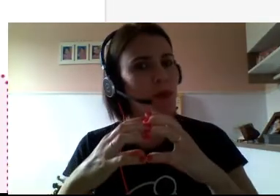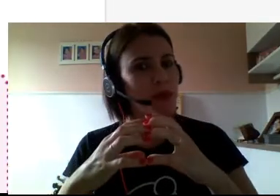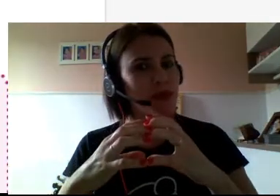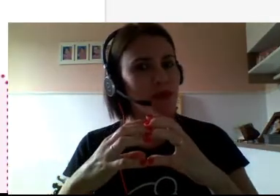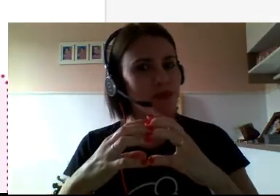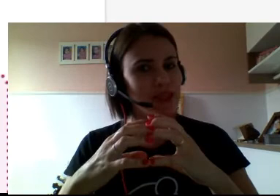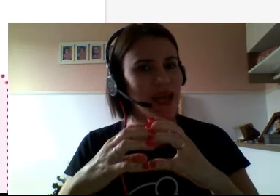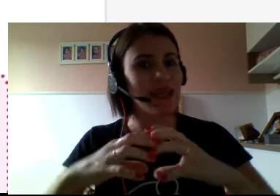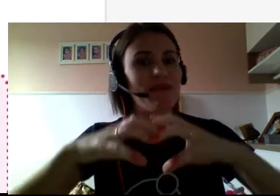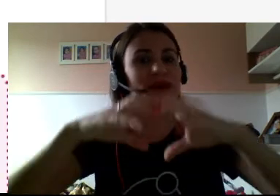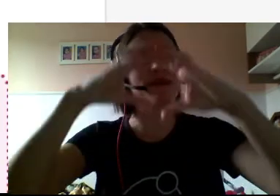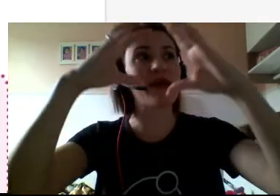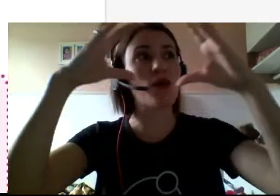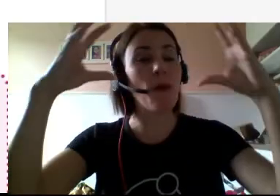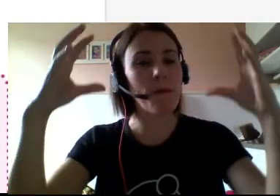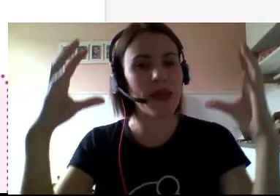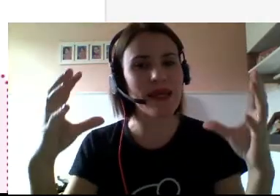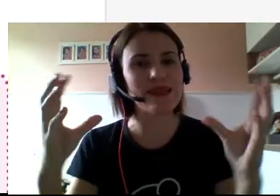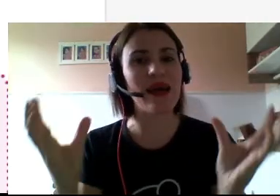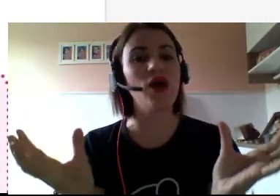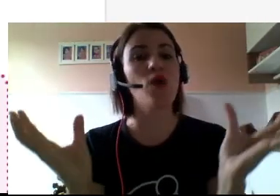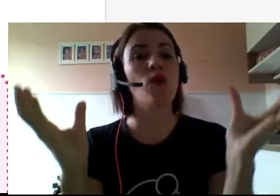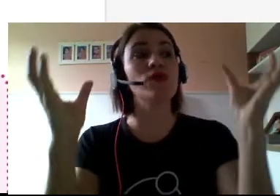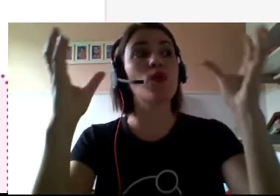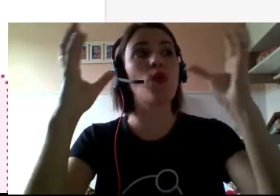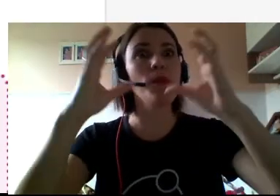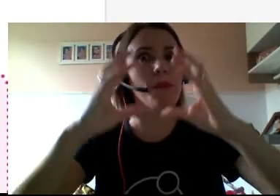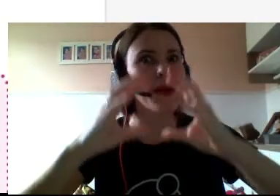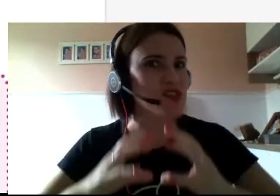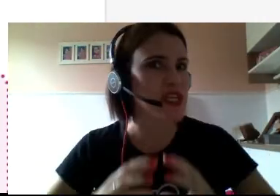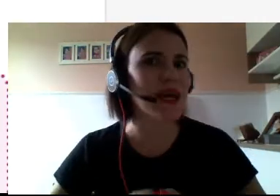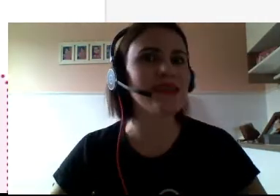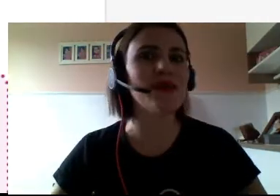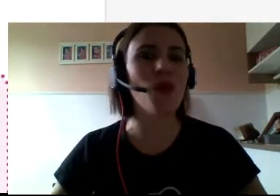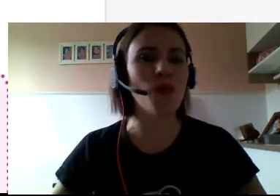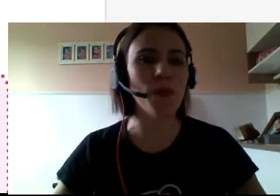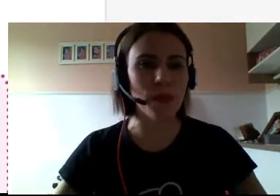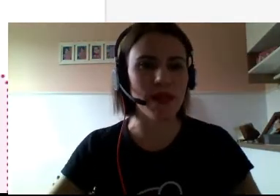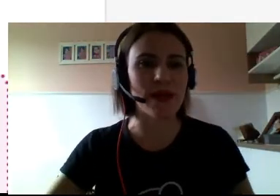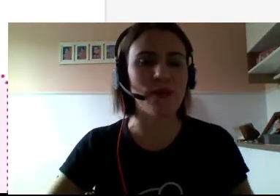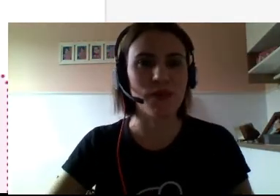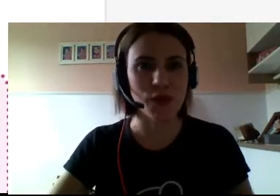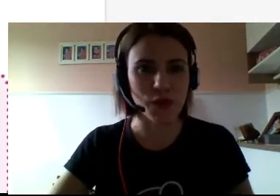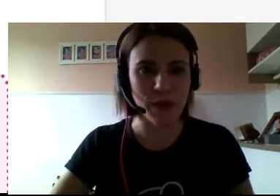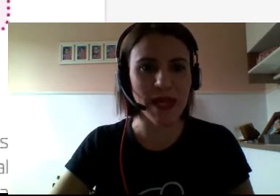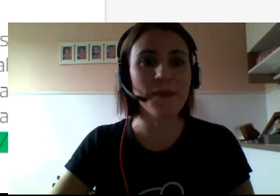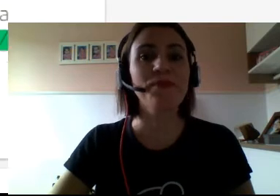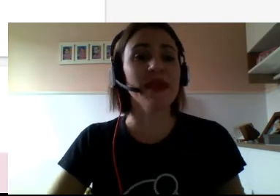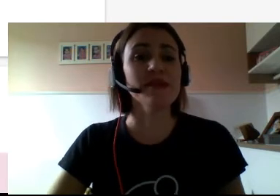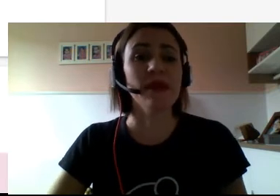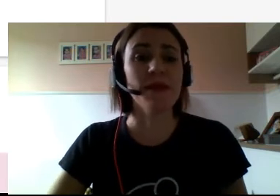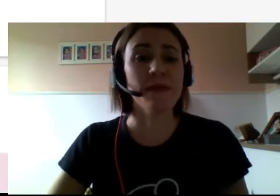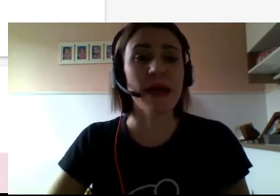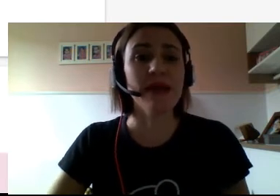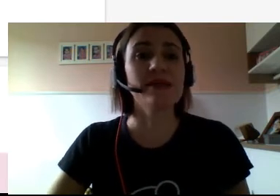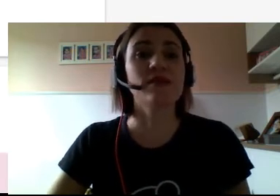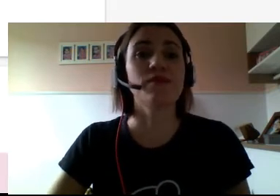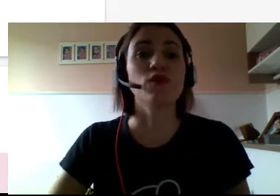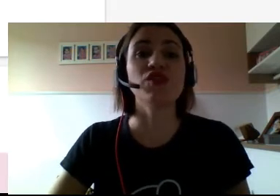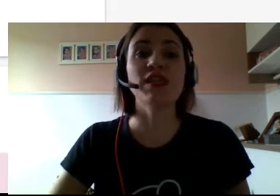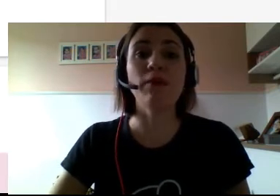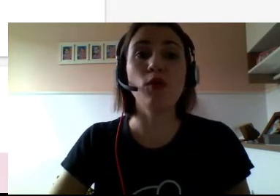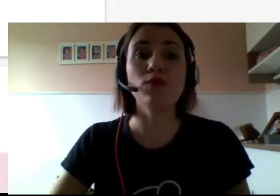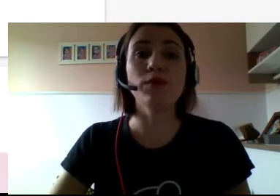encontro com o público tá ela vai ficar completa quando o compartilhada como o público tudo bem quer